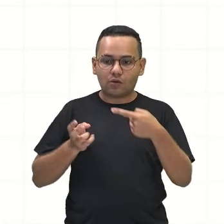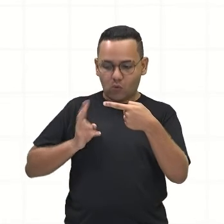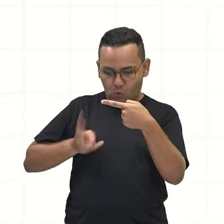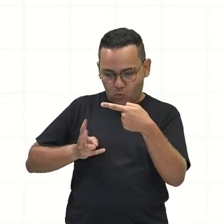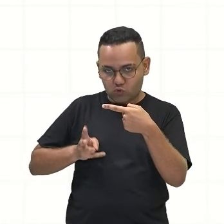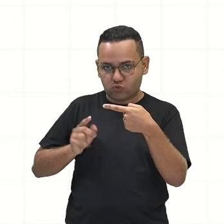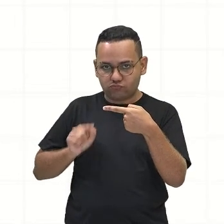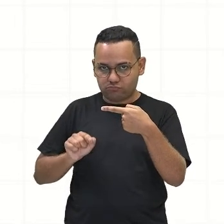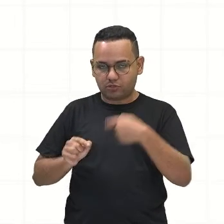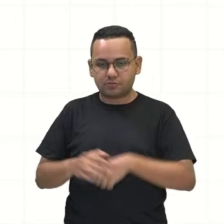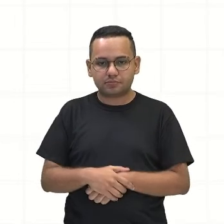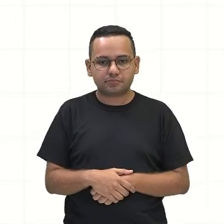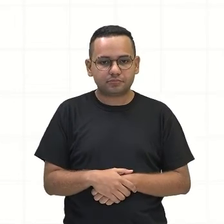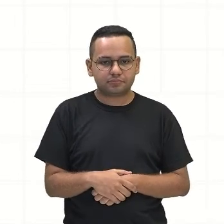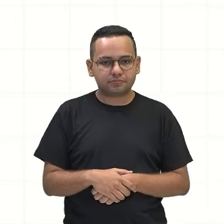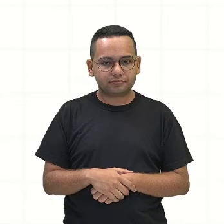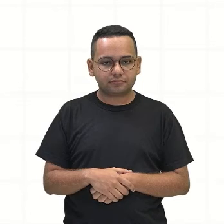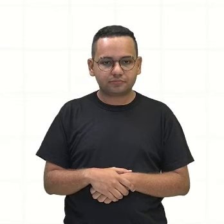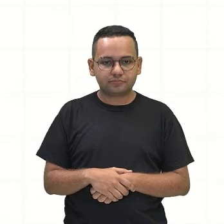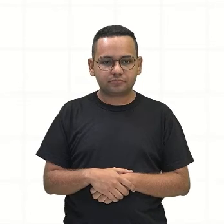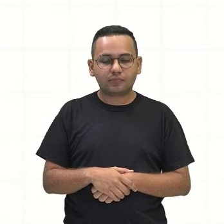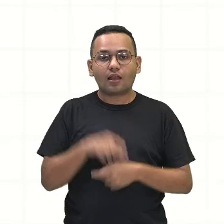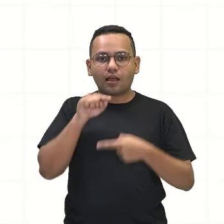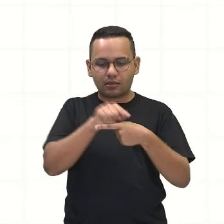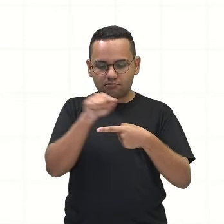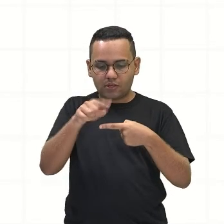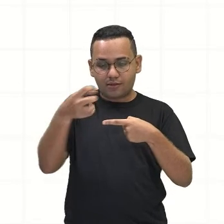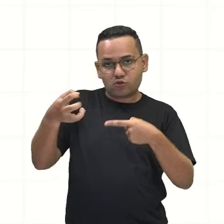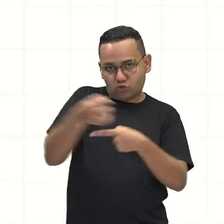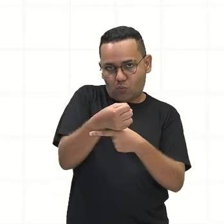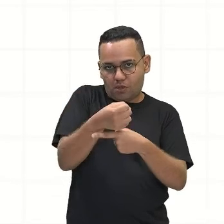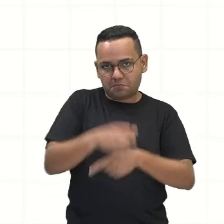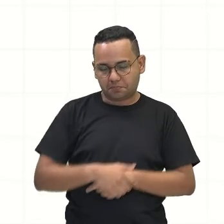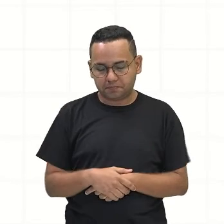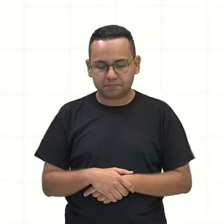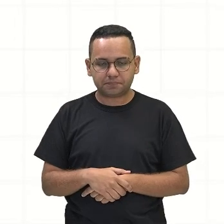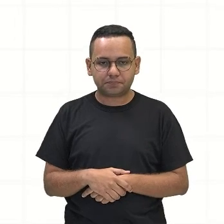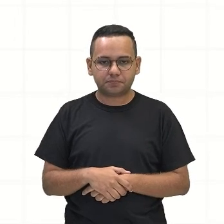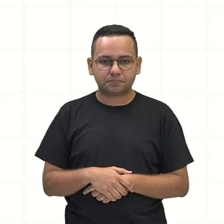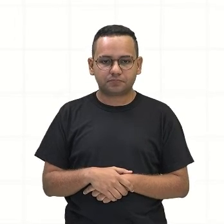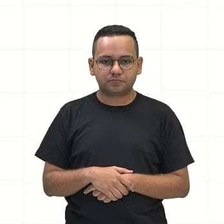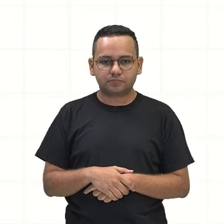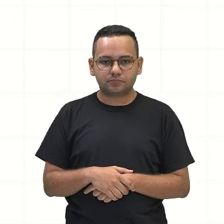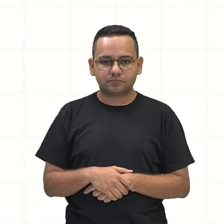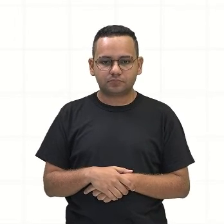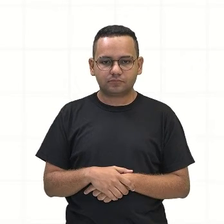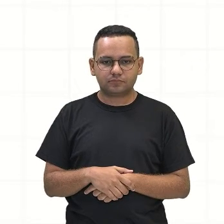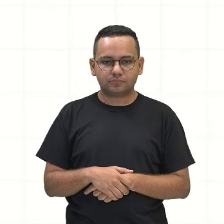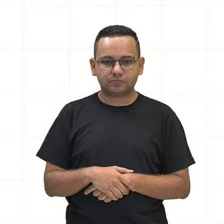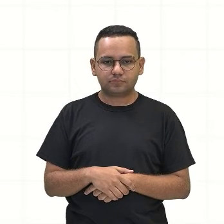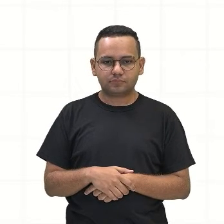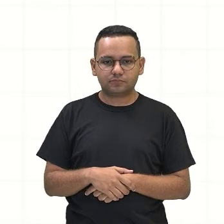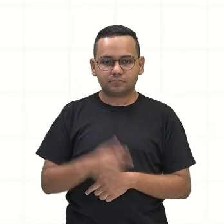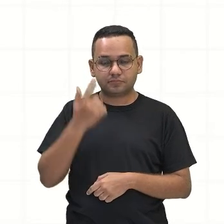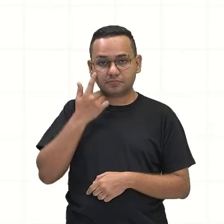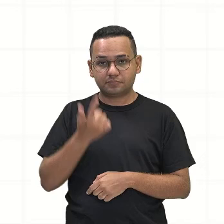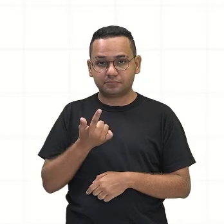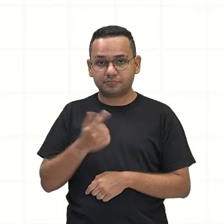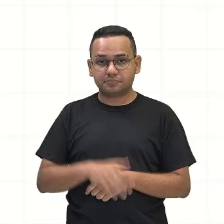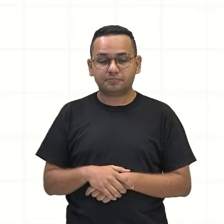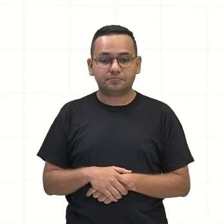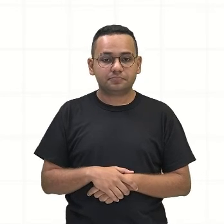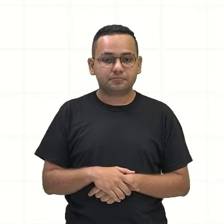nós estamos falando aqui, somando 25 avos. 15, 25 com 10, que dá 25, 25